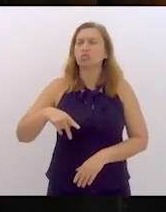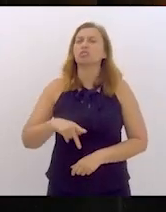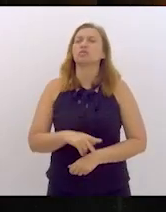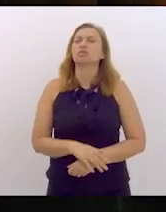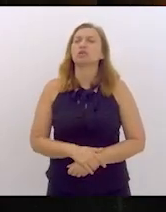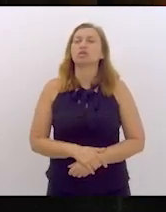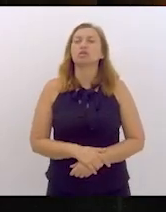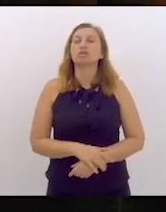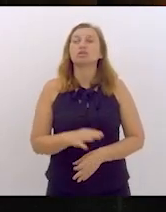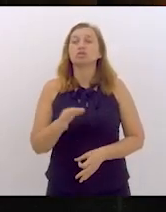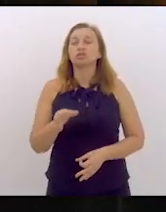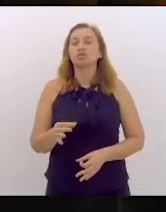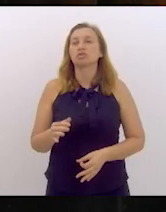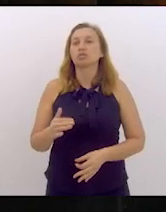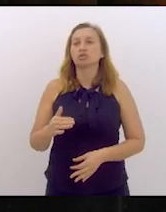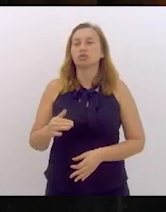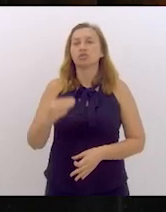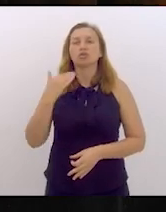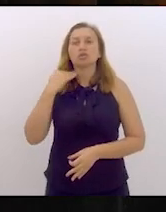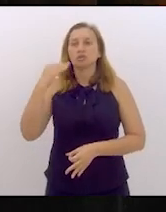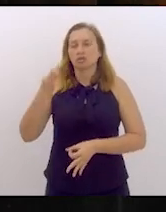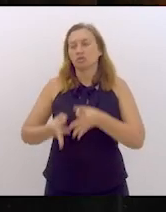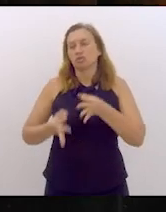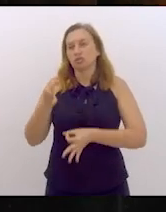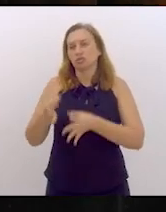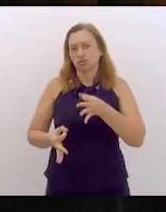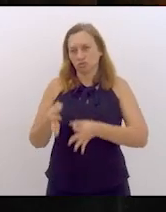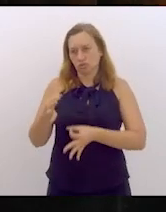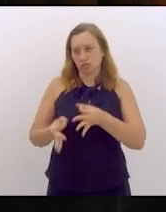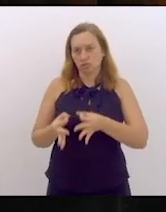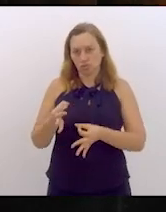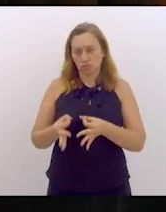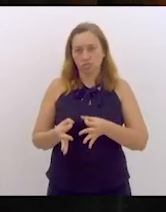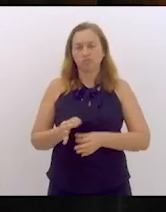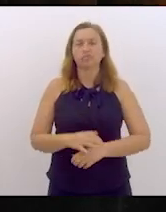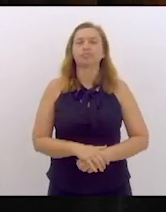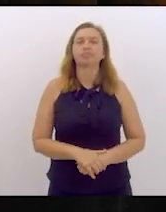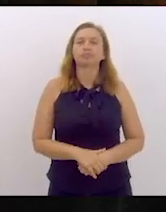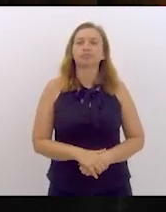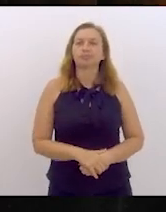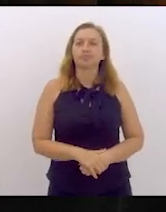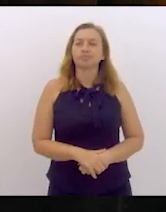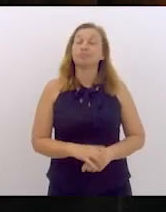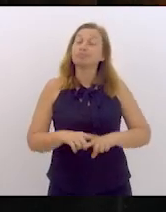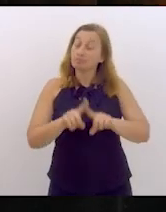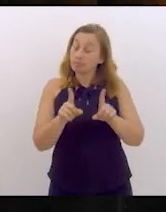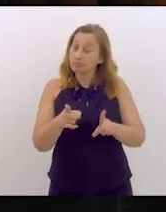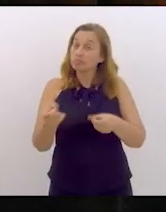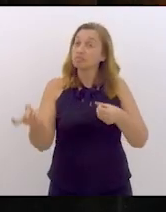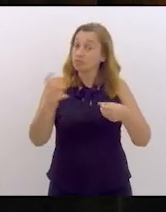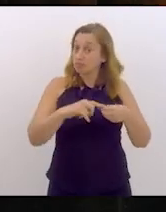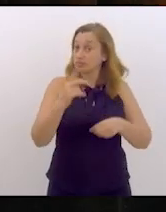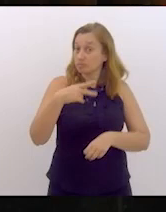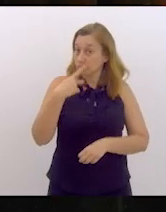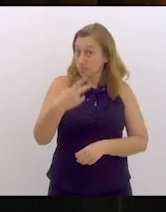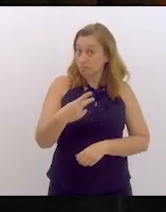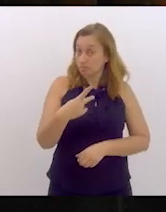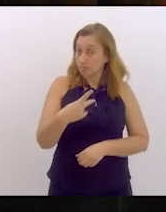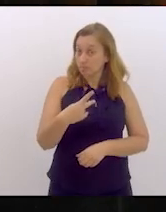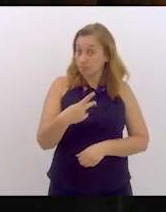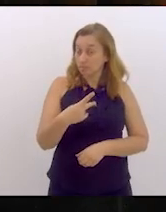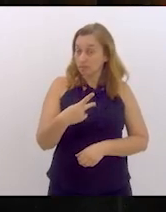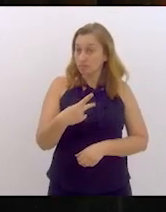e julgamento no tribunal de justiça mas eu volto a dizer